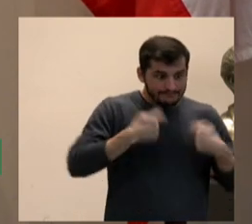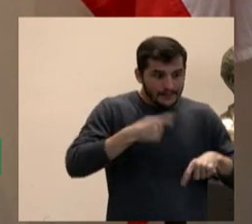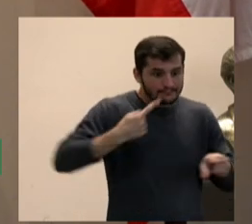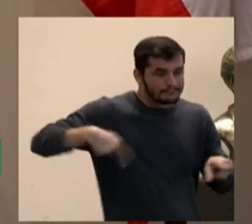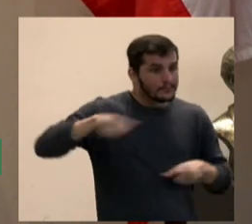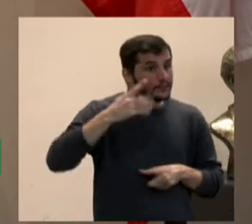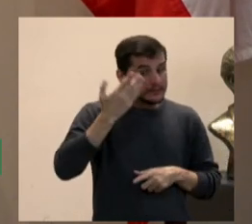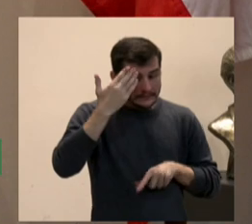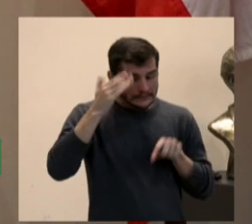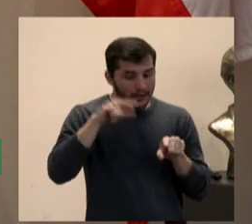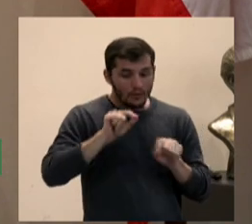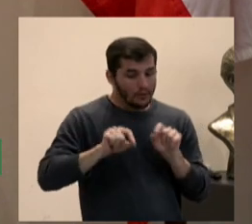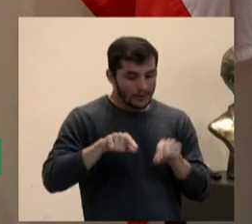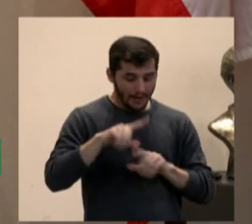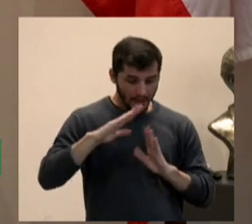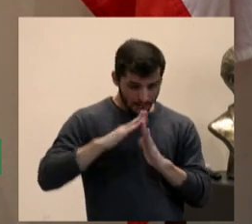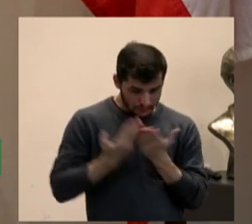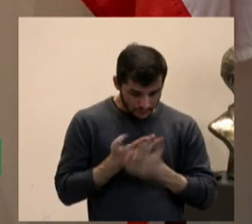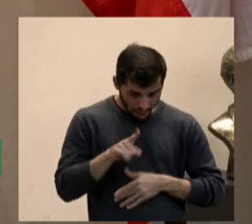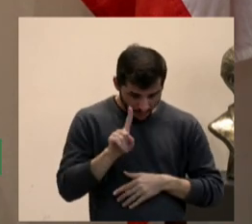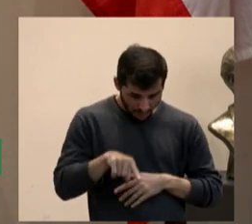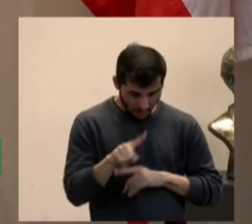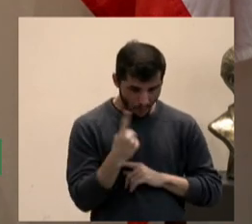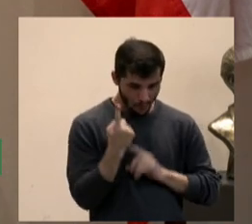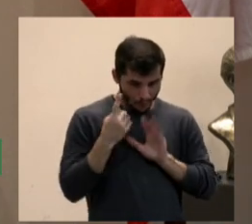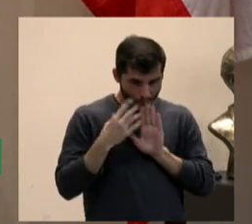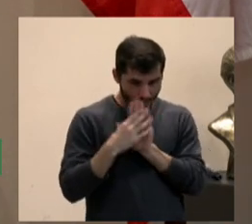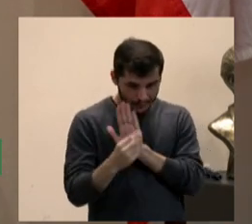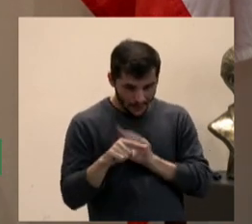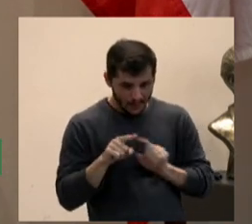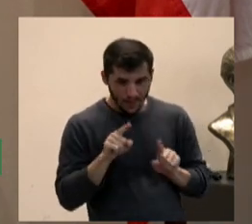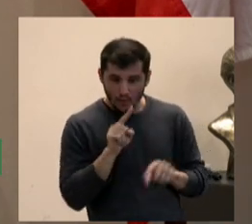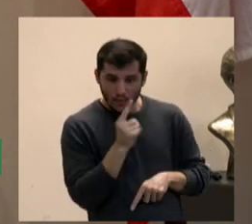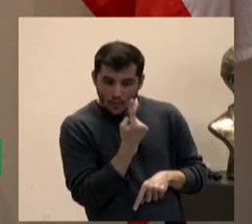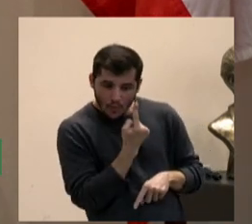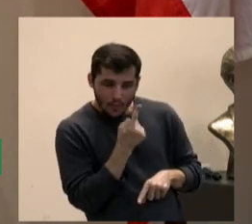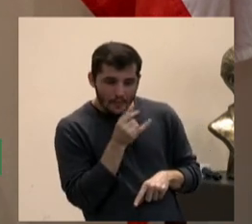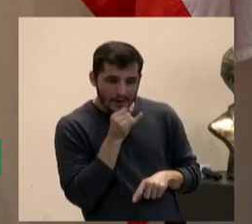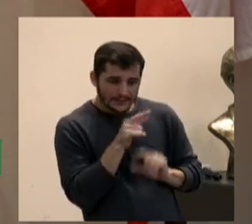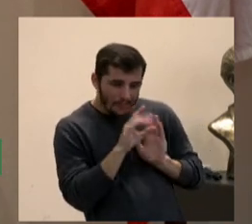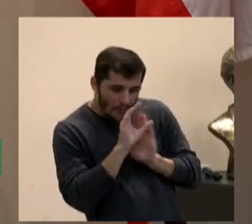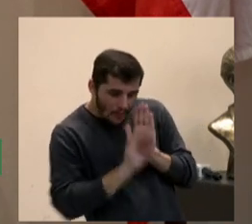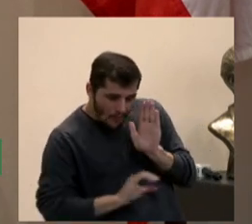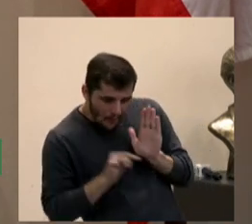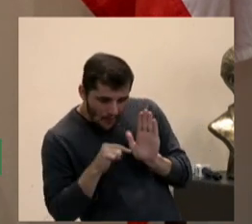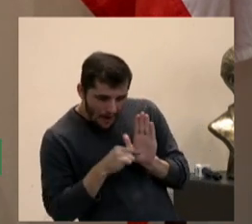escola não precisa ter só esta forma, esse modelo, só esse tipo de currículo.